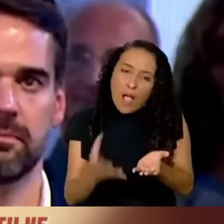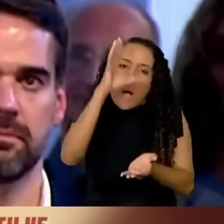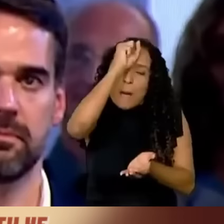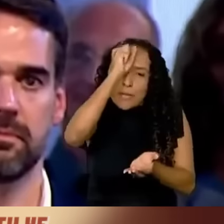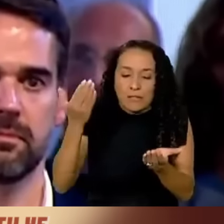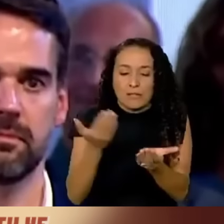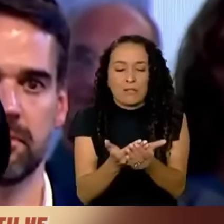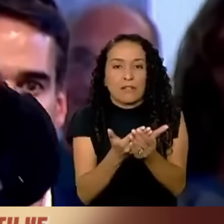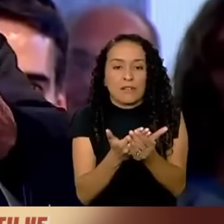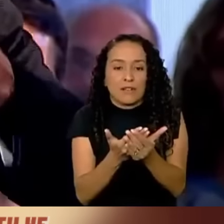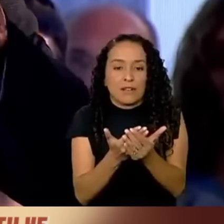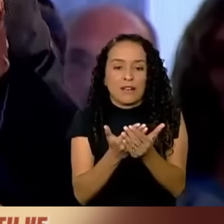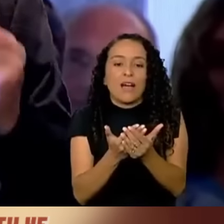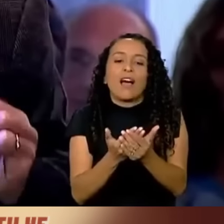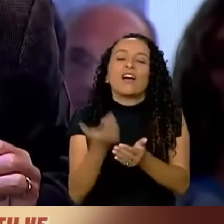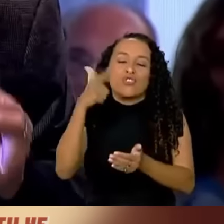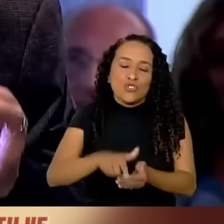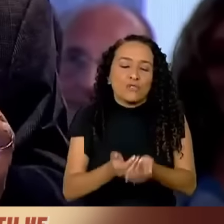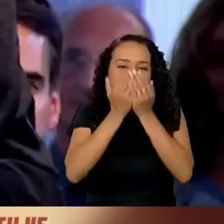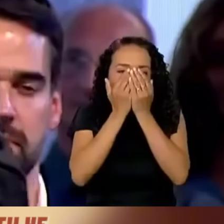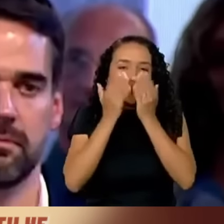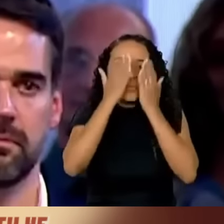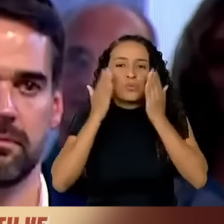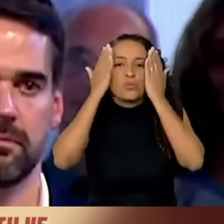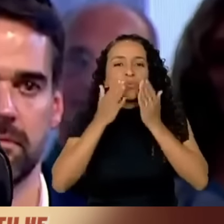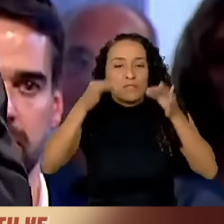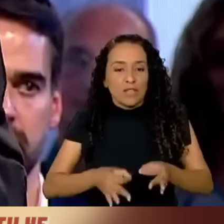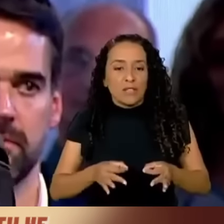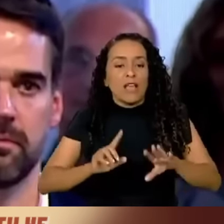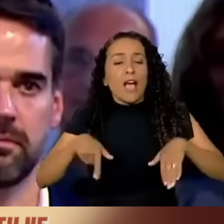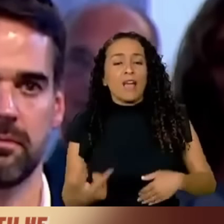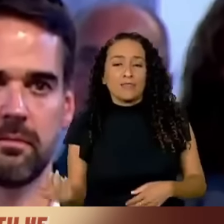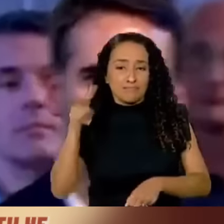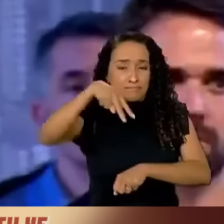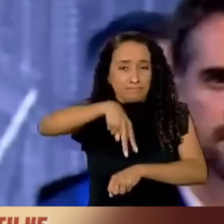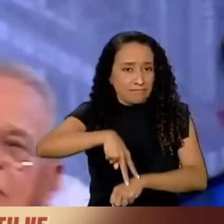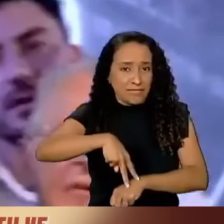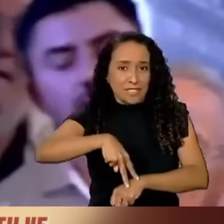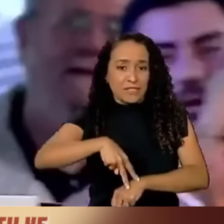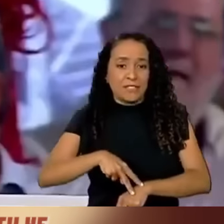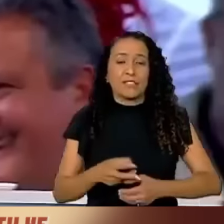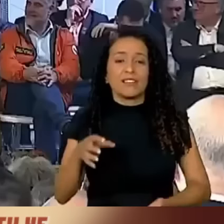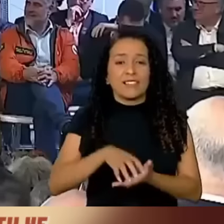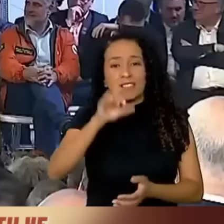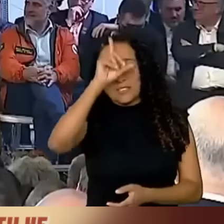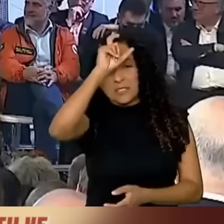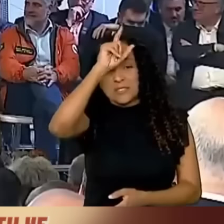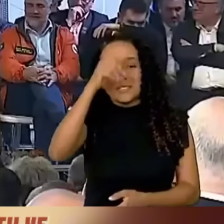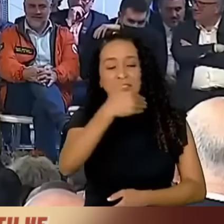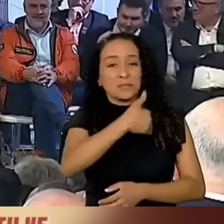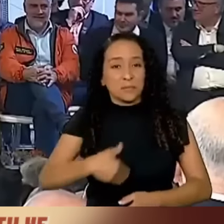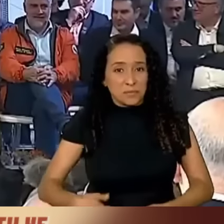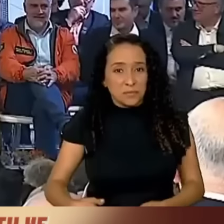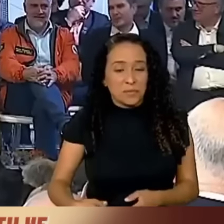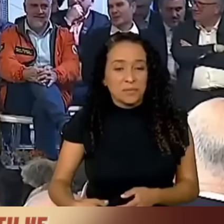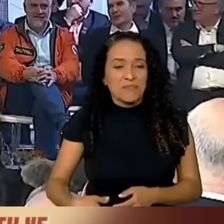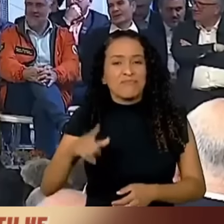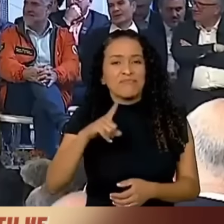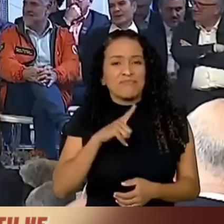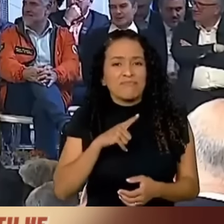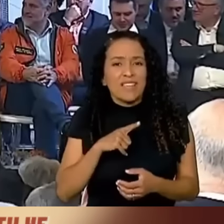cruzar a mão assim e voltei a lavar o meu rosto direito. E quando eu venho aqui, num hospital, sabe, público, que